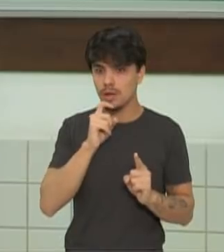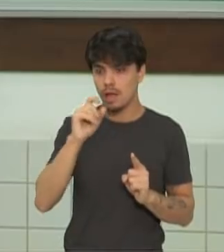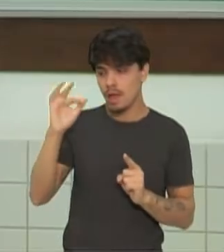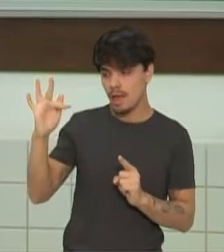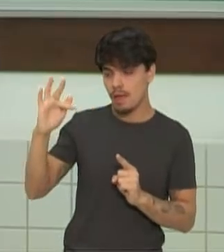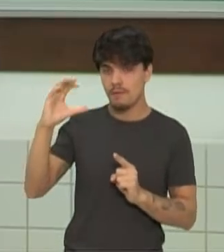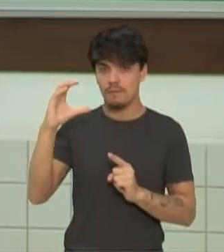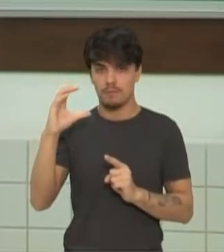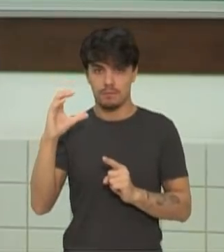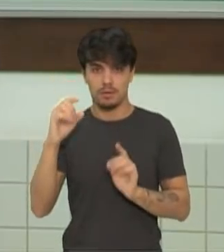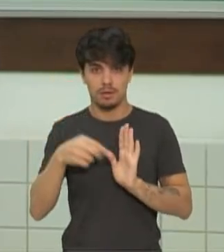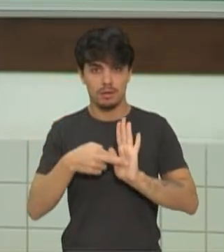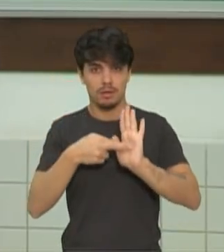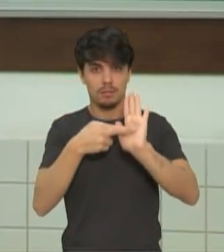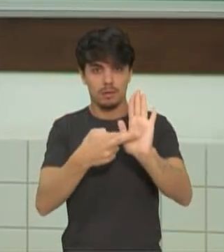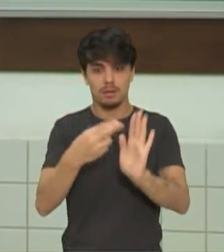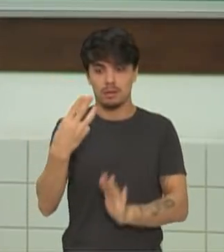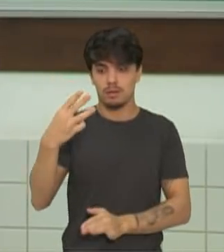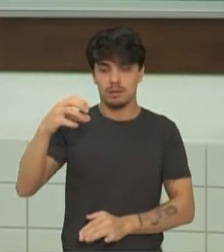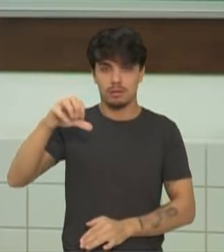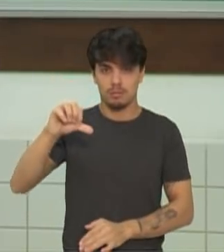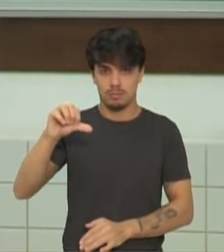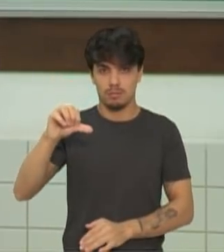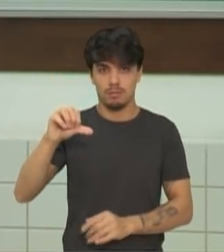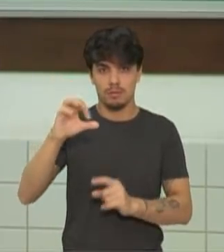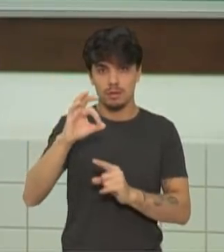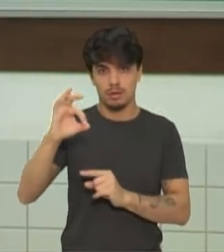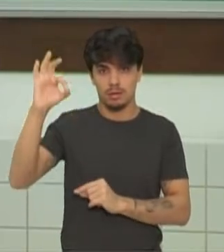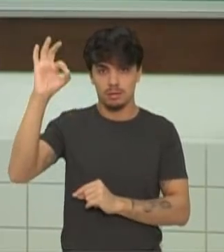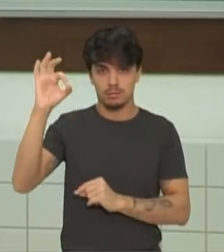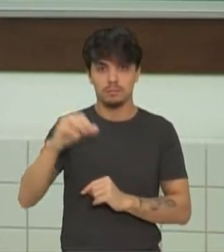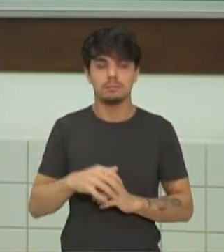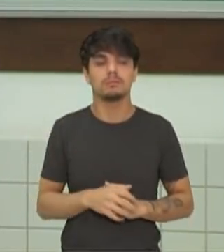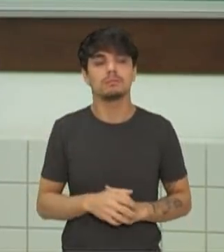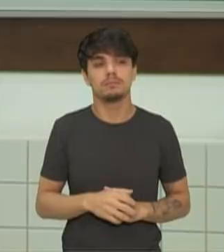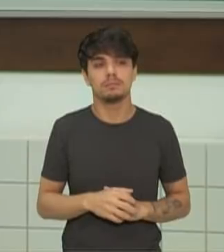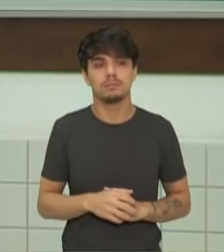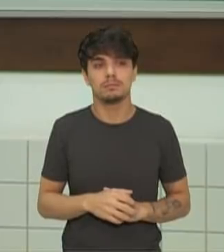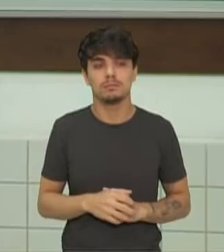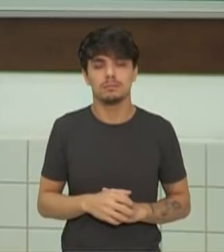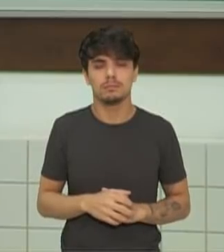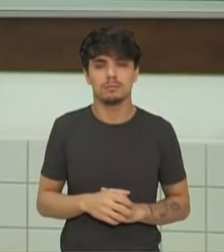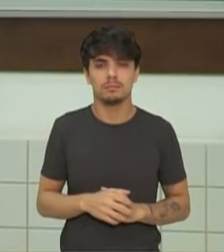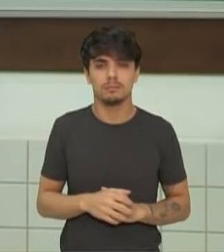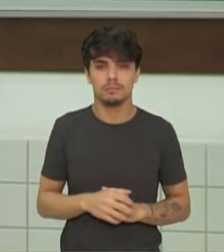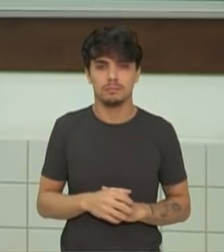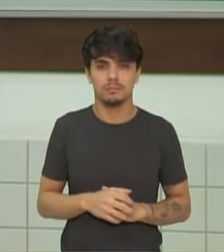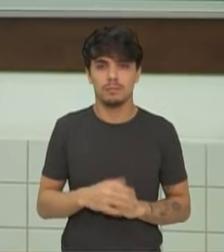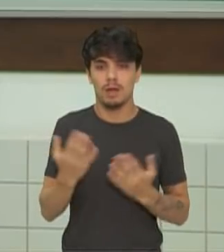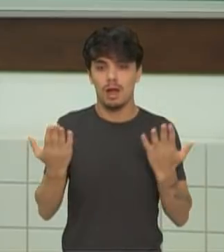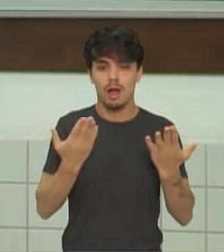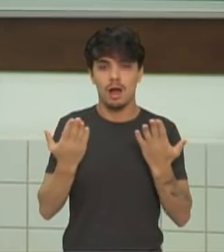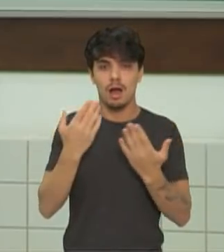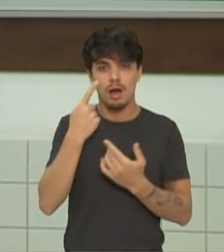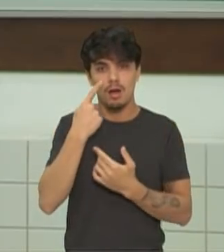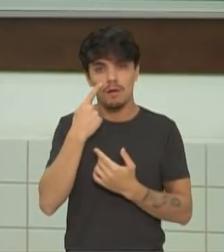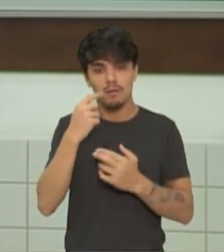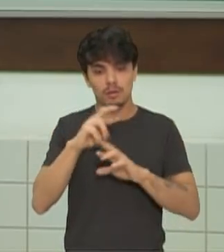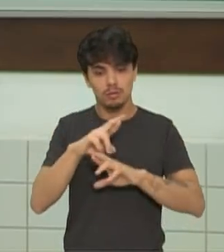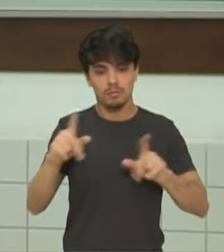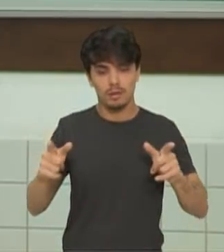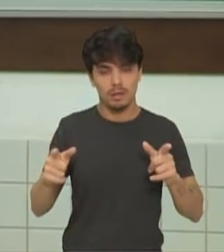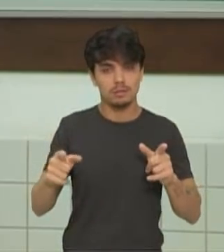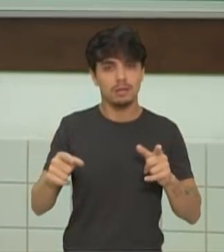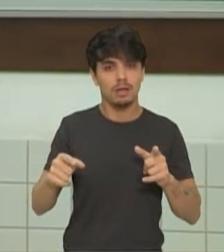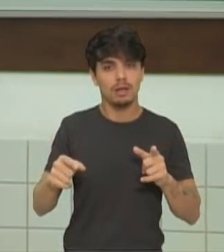representa 39 graus Celsius? Então, agora vocês vão ver a diferença entre uma unidade de medida de temperatura.